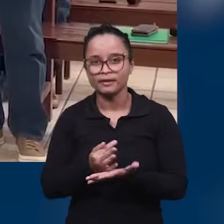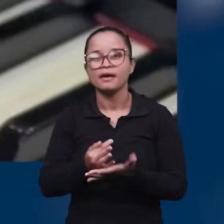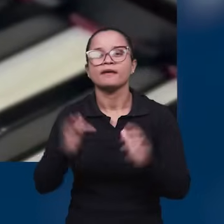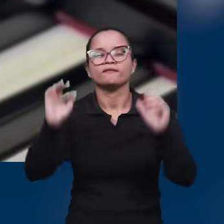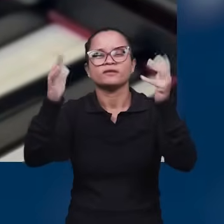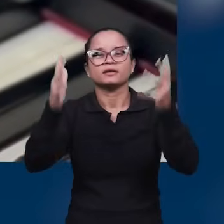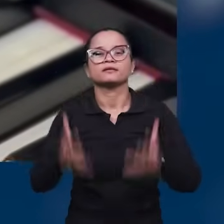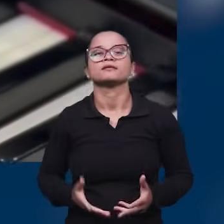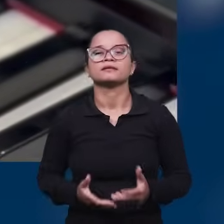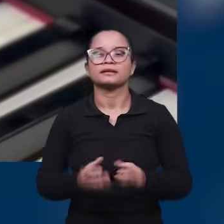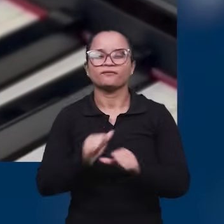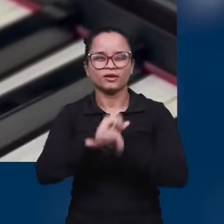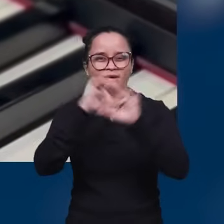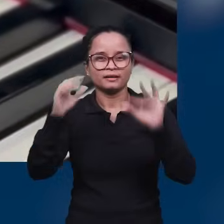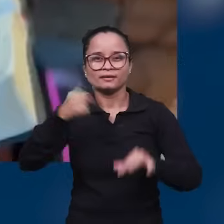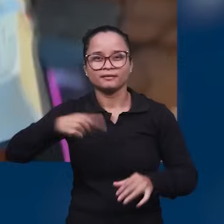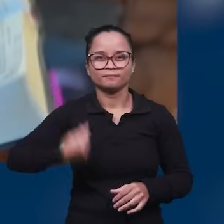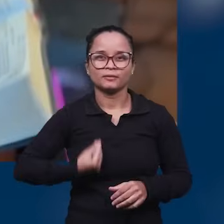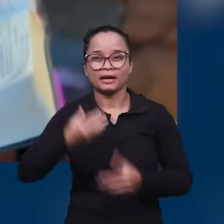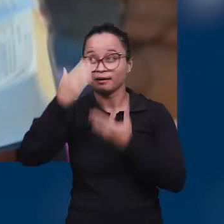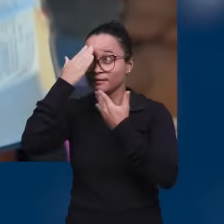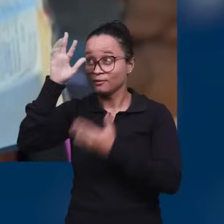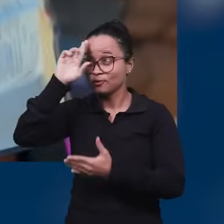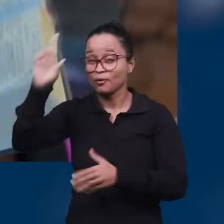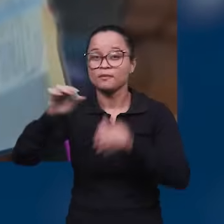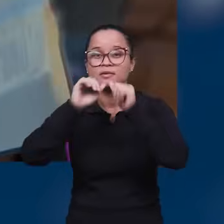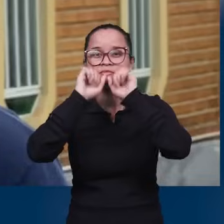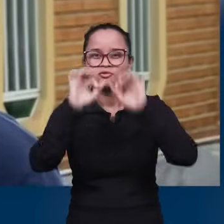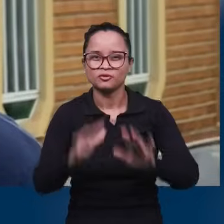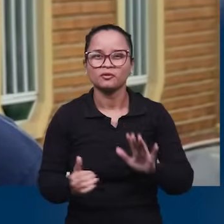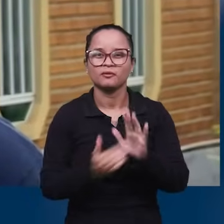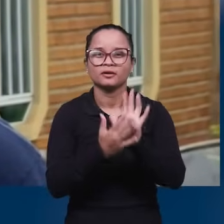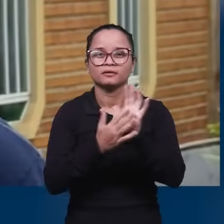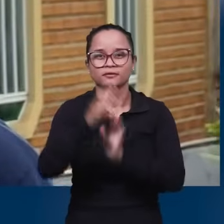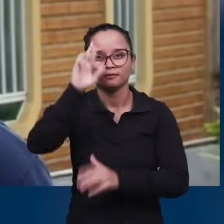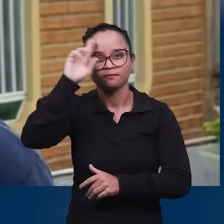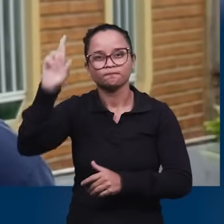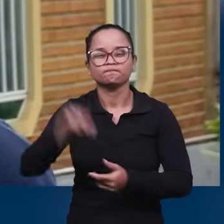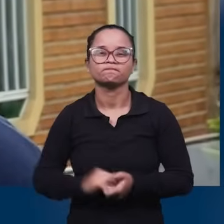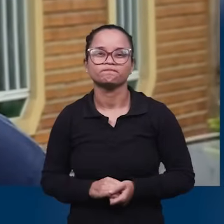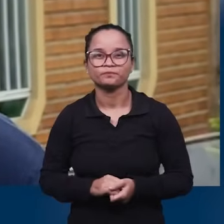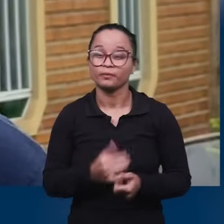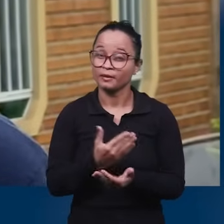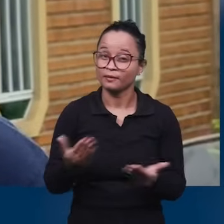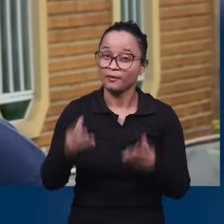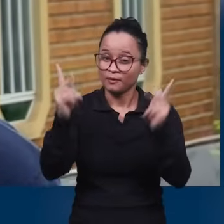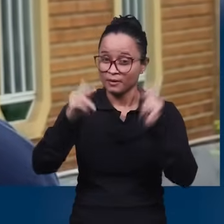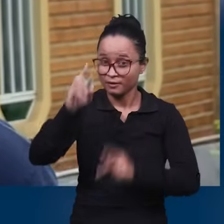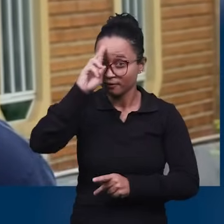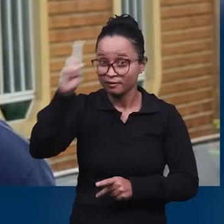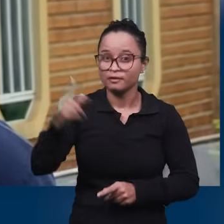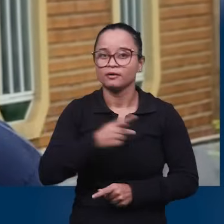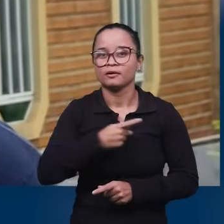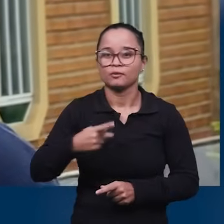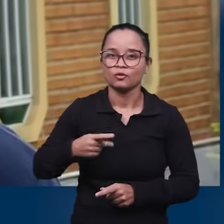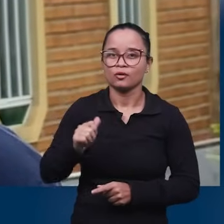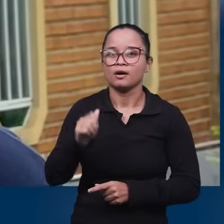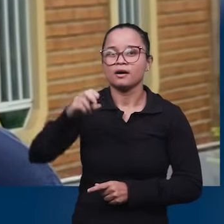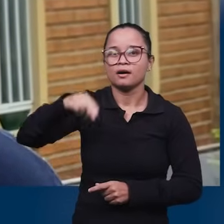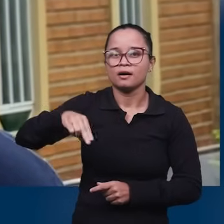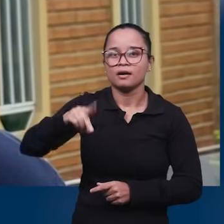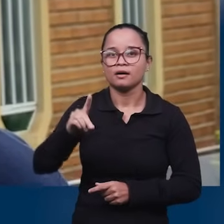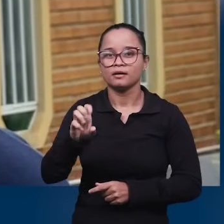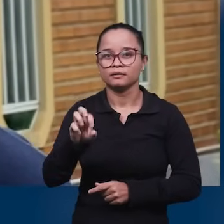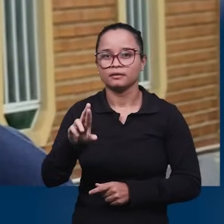ao Senhor por toda esta bênção. Louvado seja o nome do Senhor. Irmãos, a paz do Senhor, aqui é o pastor Anderson. Nós estamos aqui na